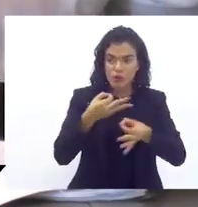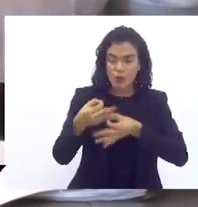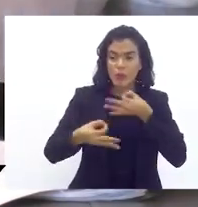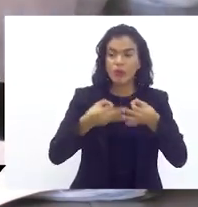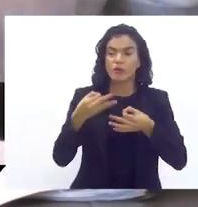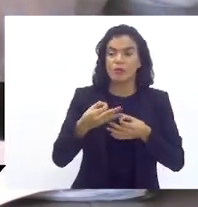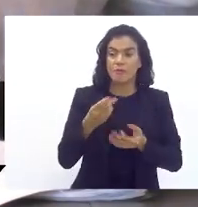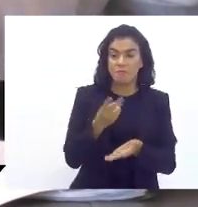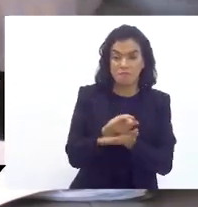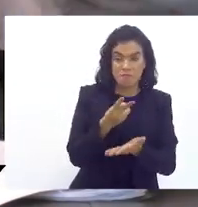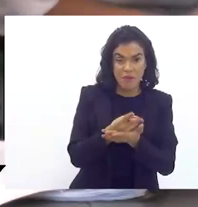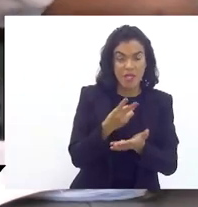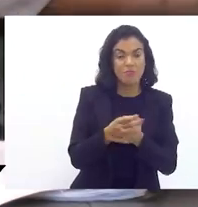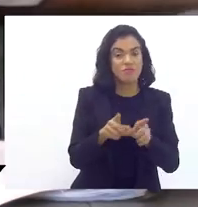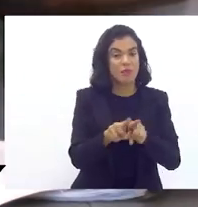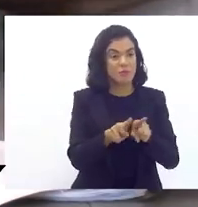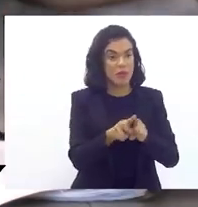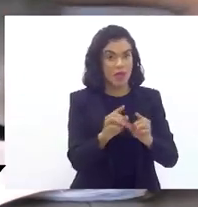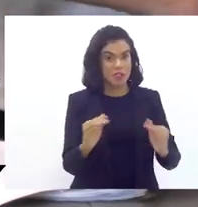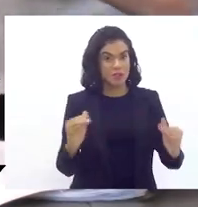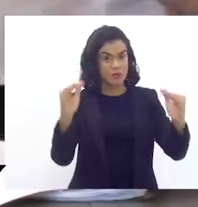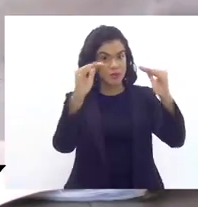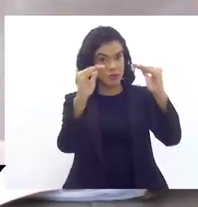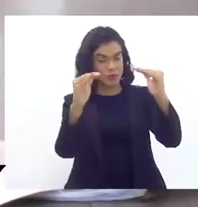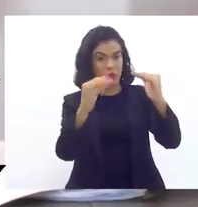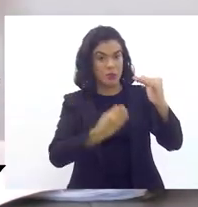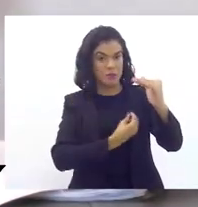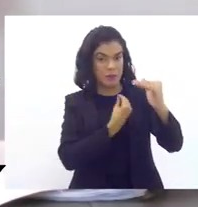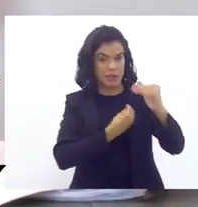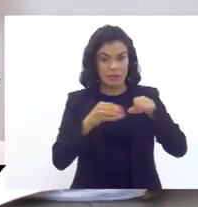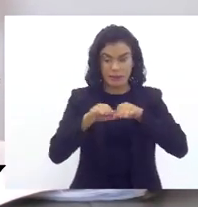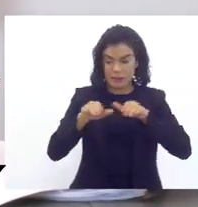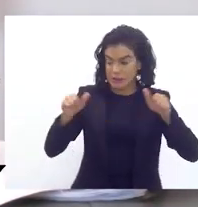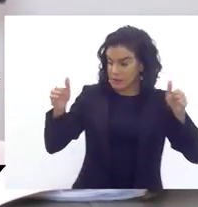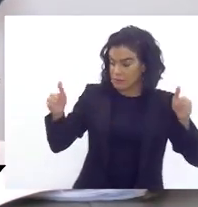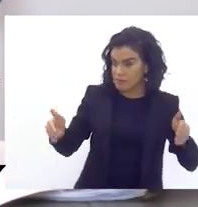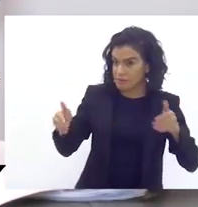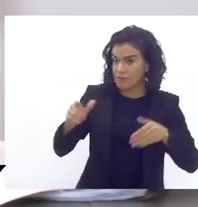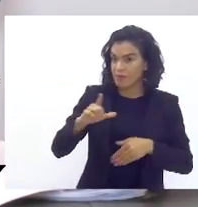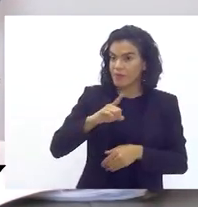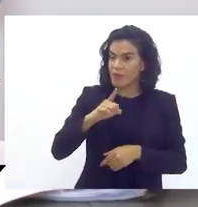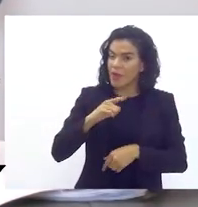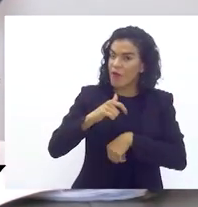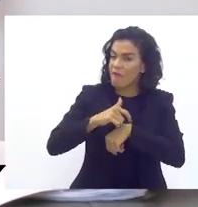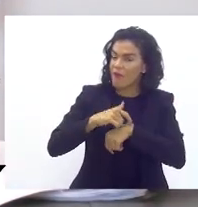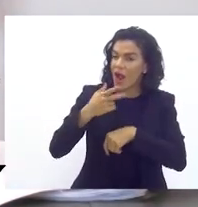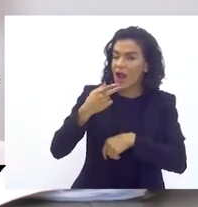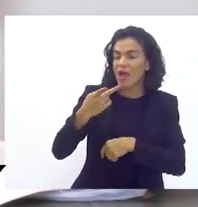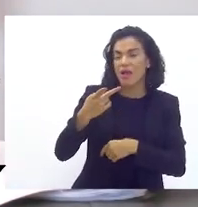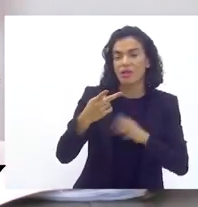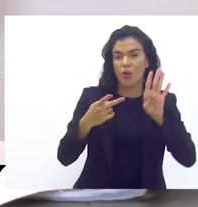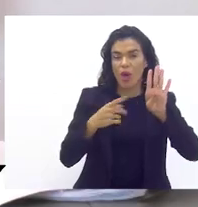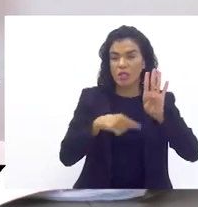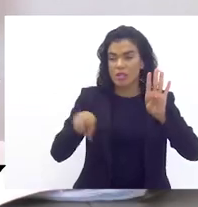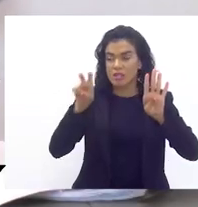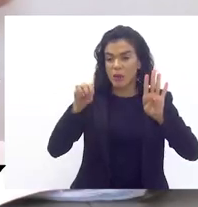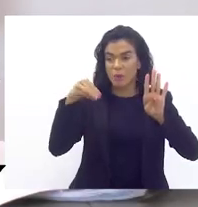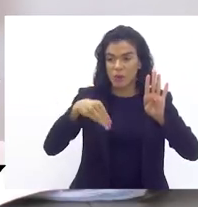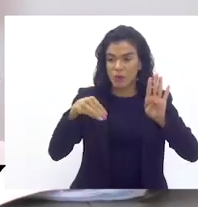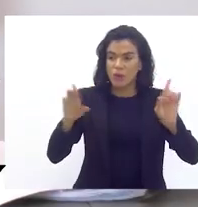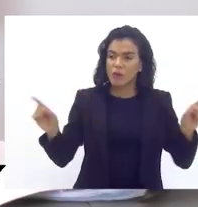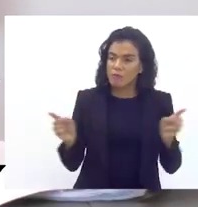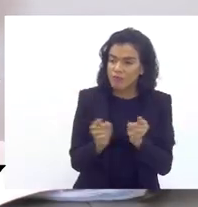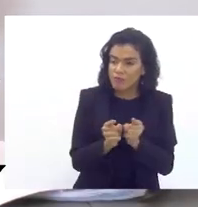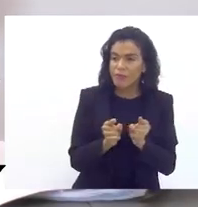mesmo também as autoridades que estão aqui na mesa o fato de terem essa fala mais curta de quatro a cinco minutos não significa que